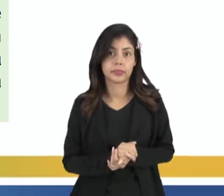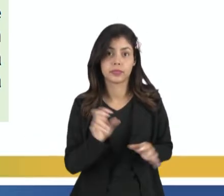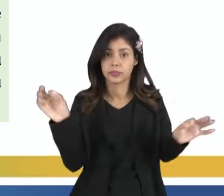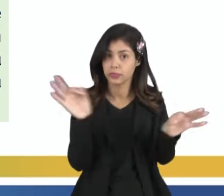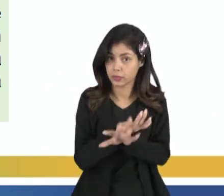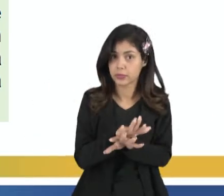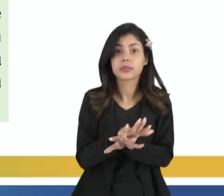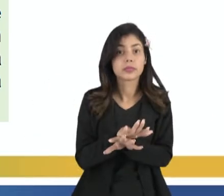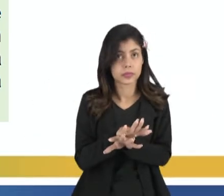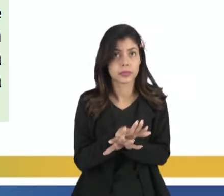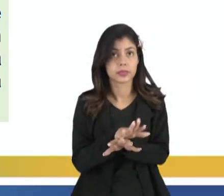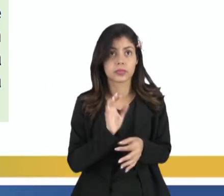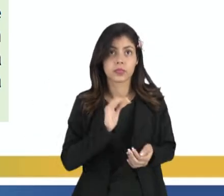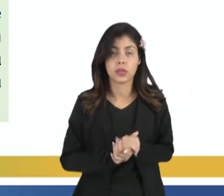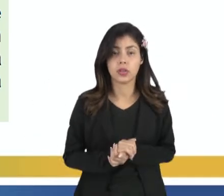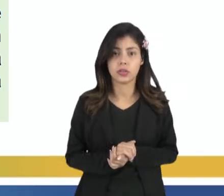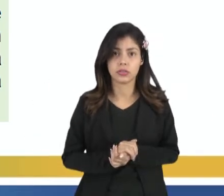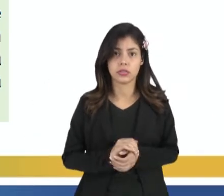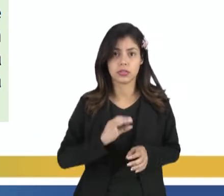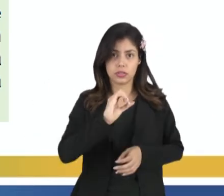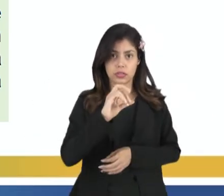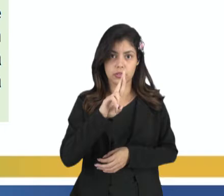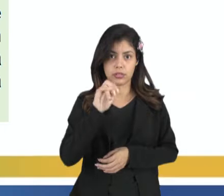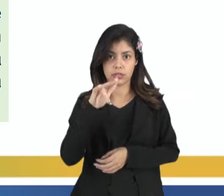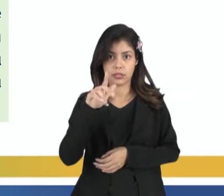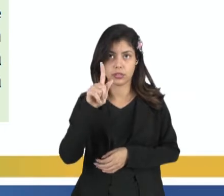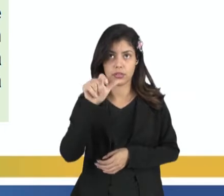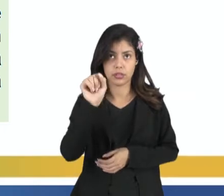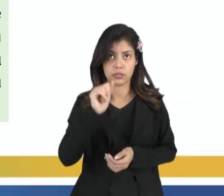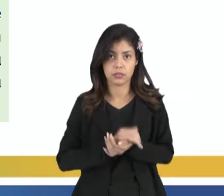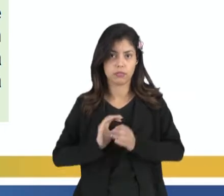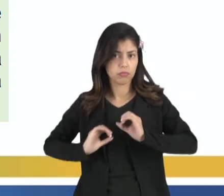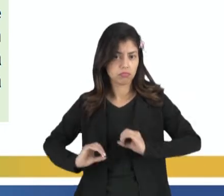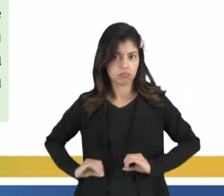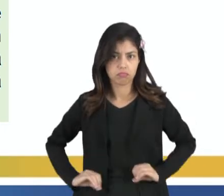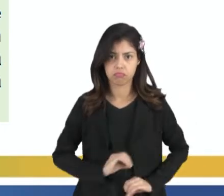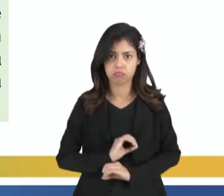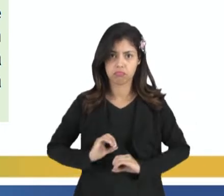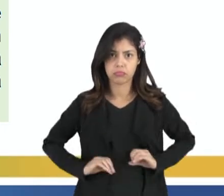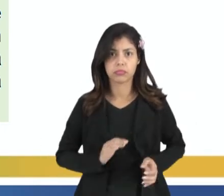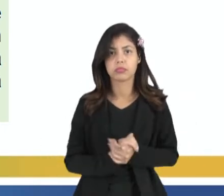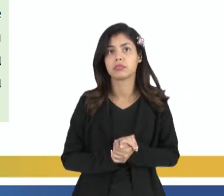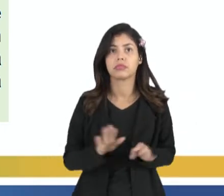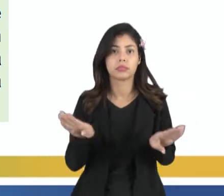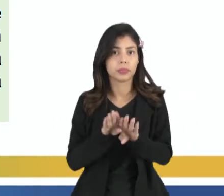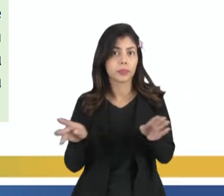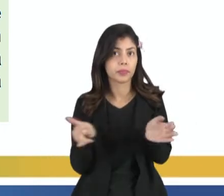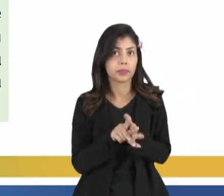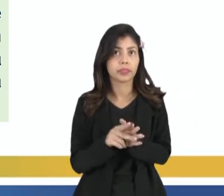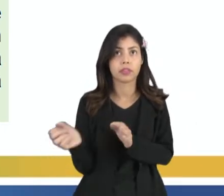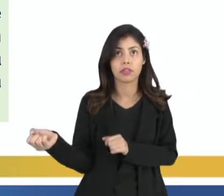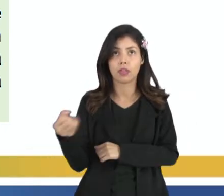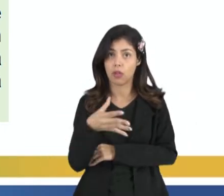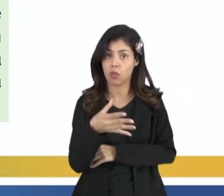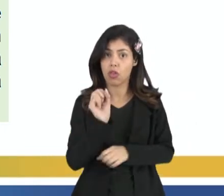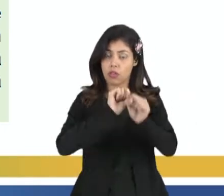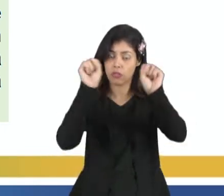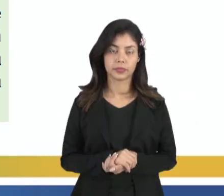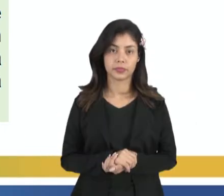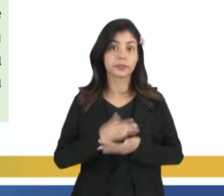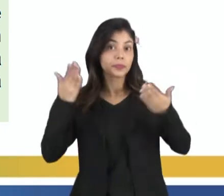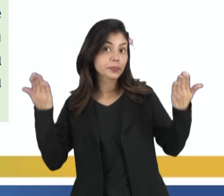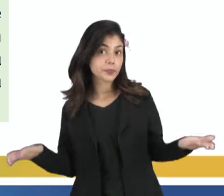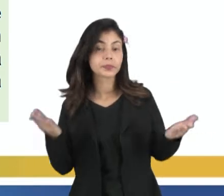vão acabar formando os órgãos, e os órgãos, da mesma forma, conforme vão se agrupando, vão formando os